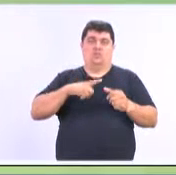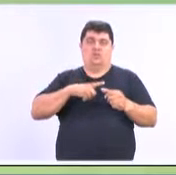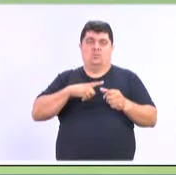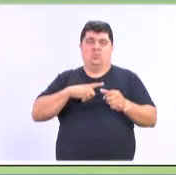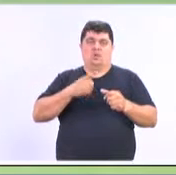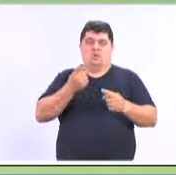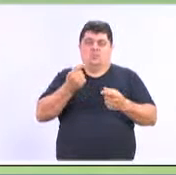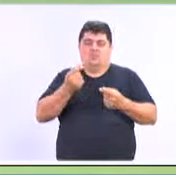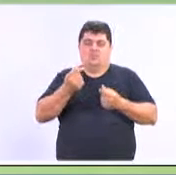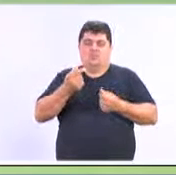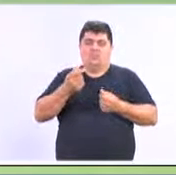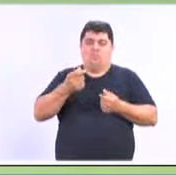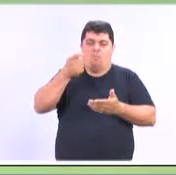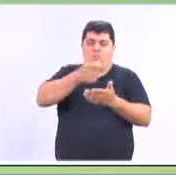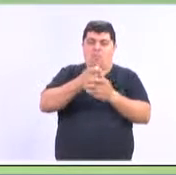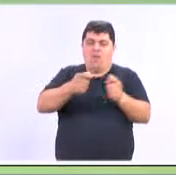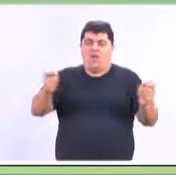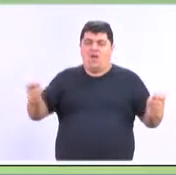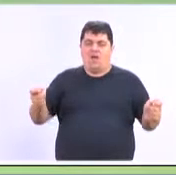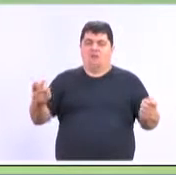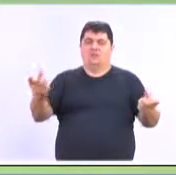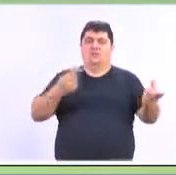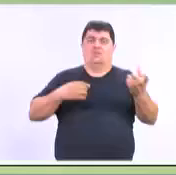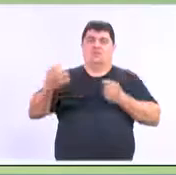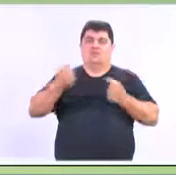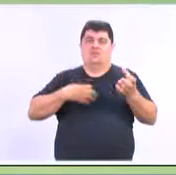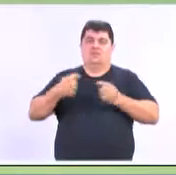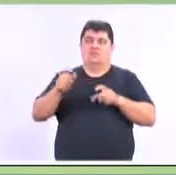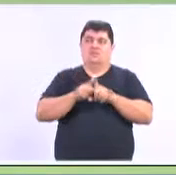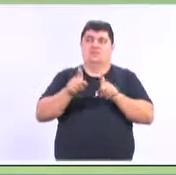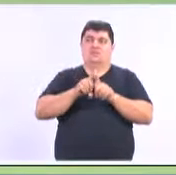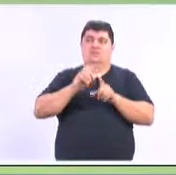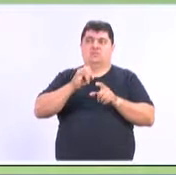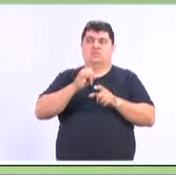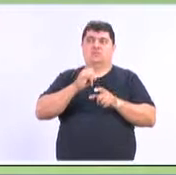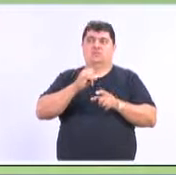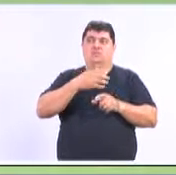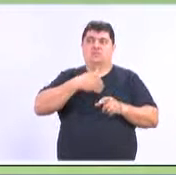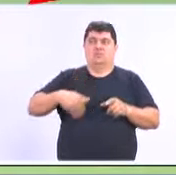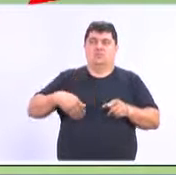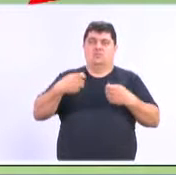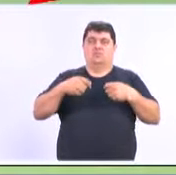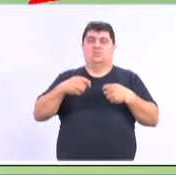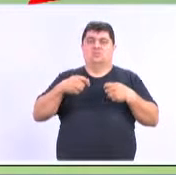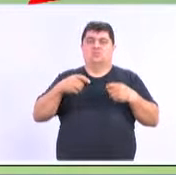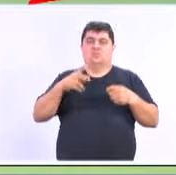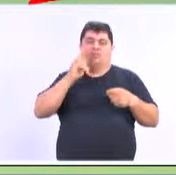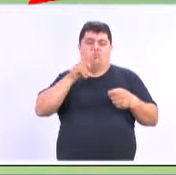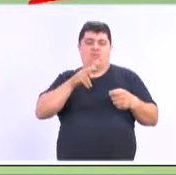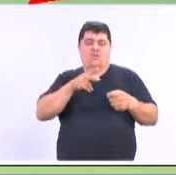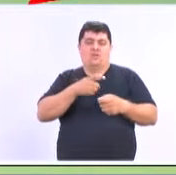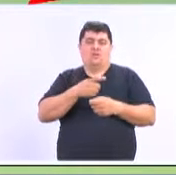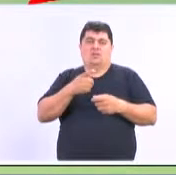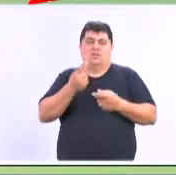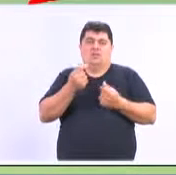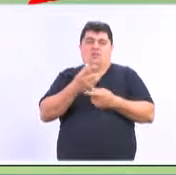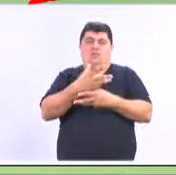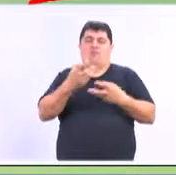de caixa e, se companhia aberta, demonstração do valor adicional.